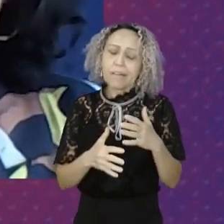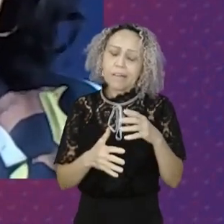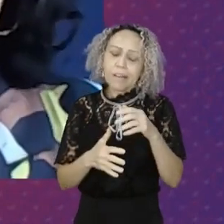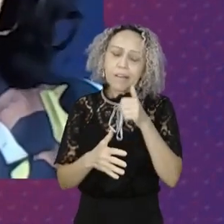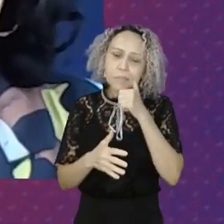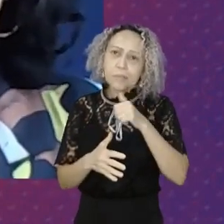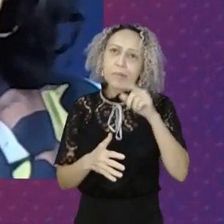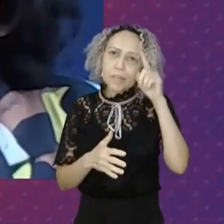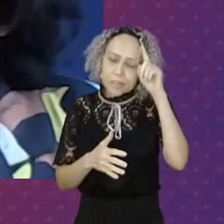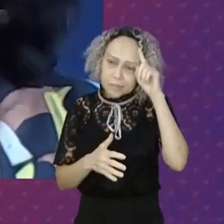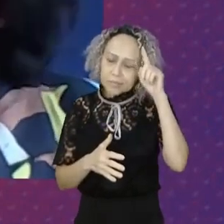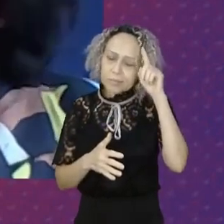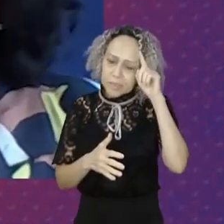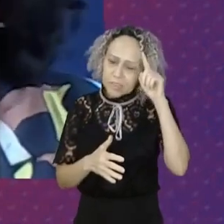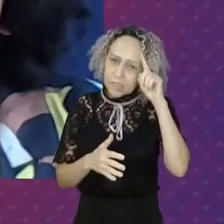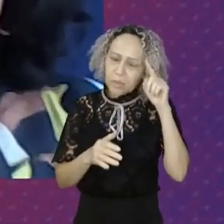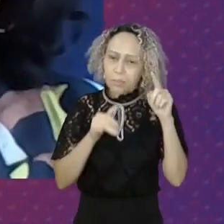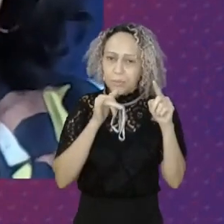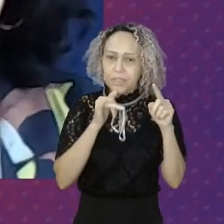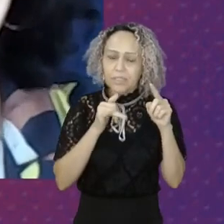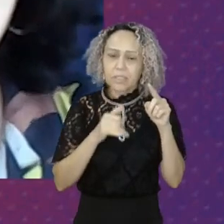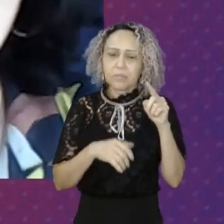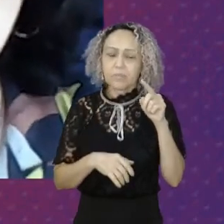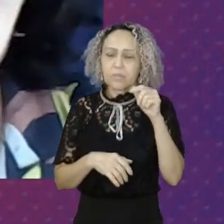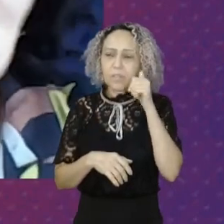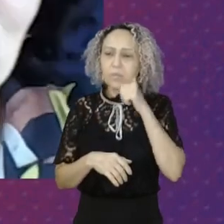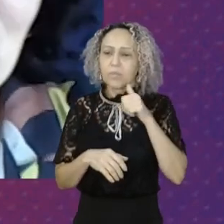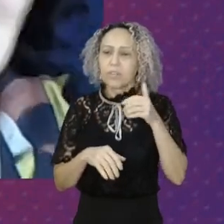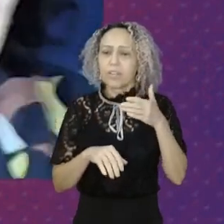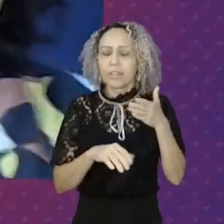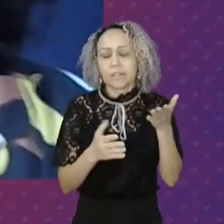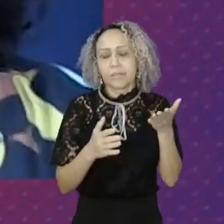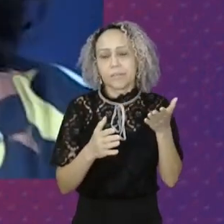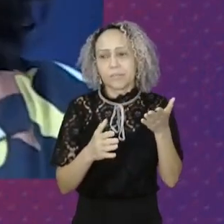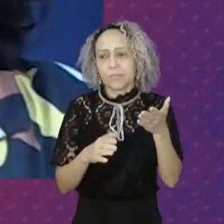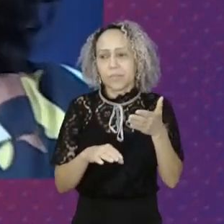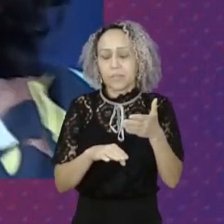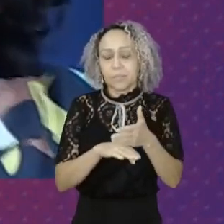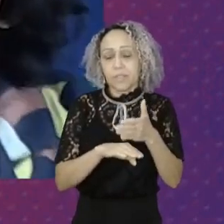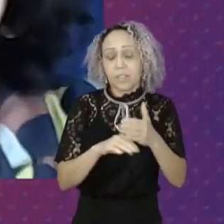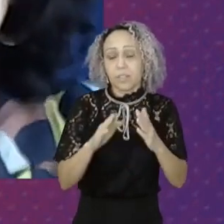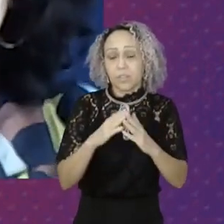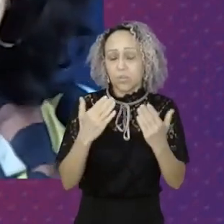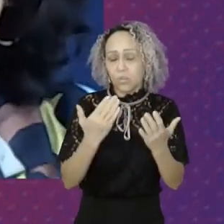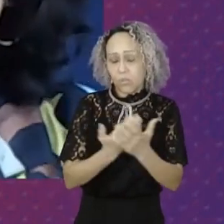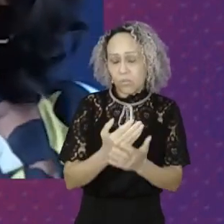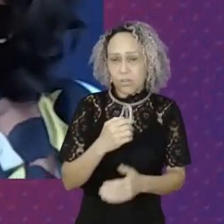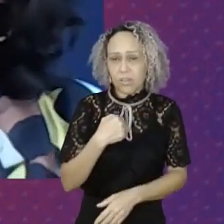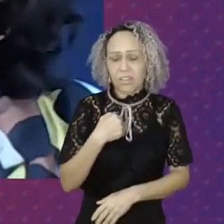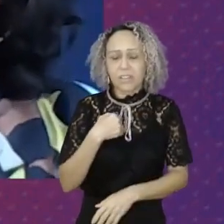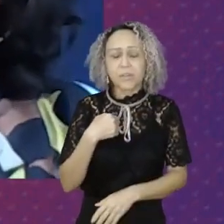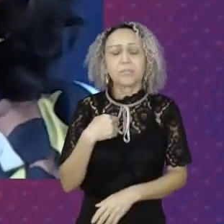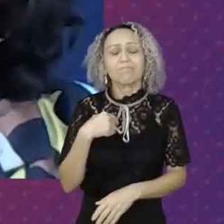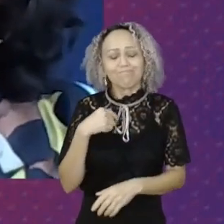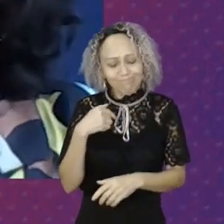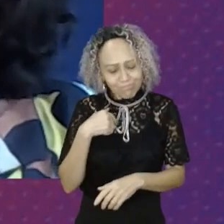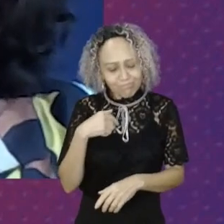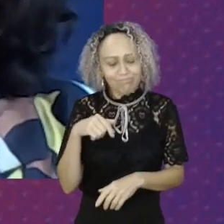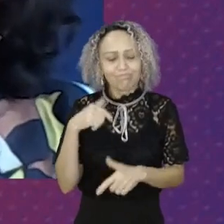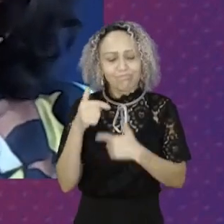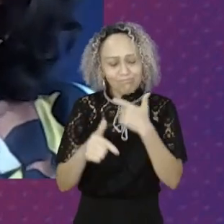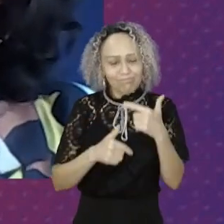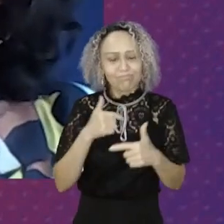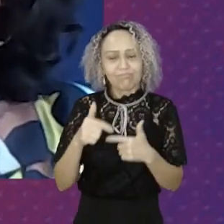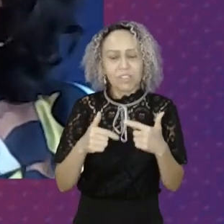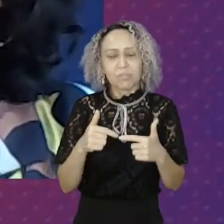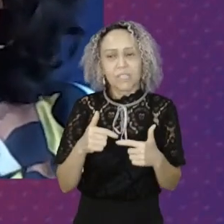mulheres, né? Nas escolas, que é onde eu sempre trabalhei, a gente sabe que muitas